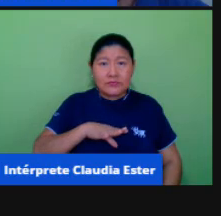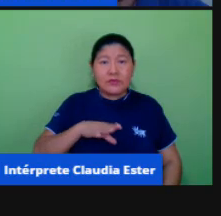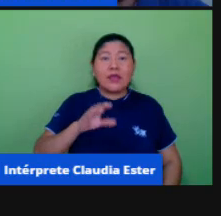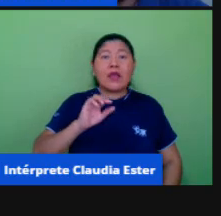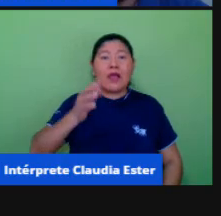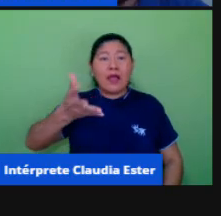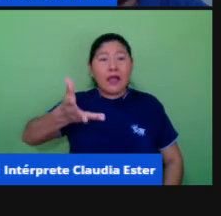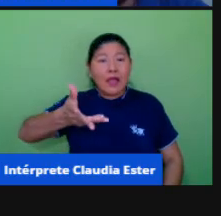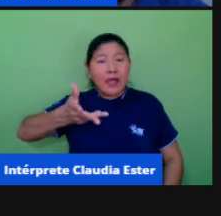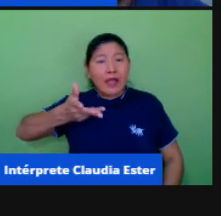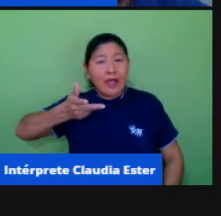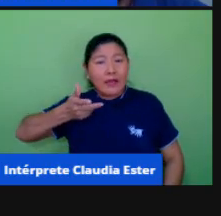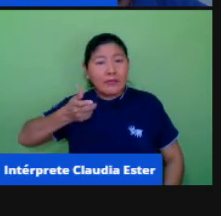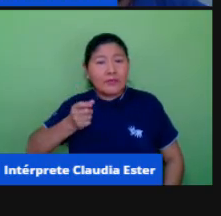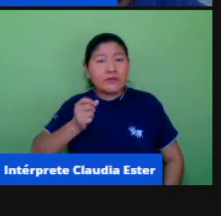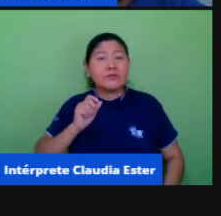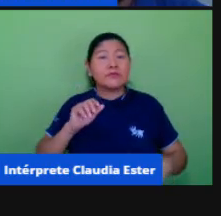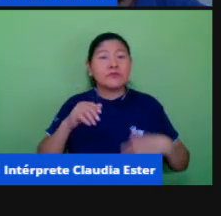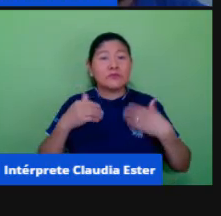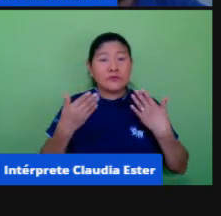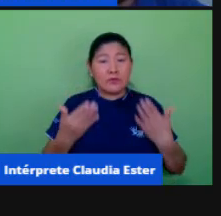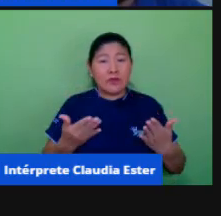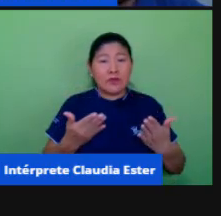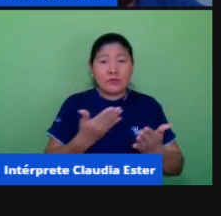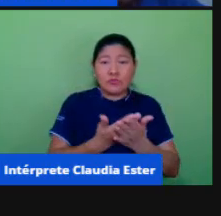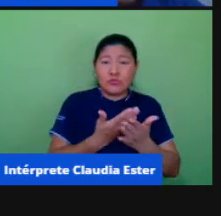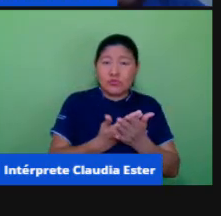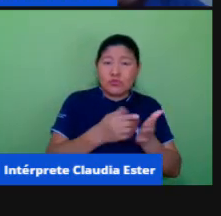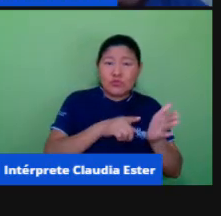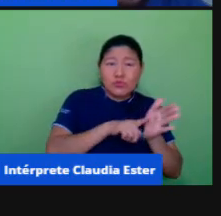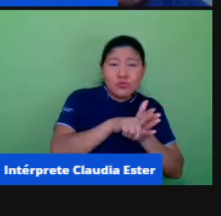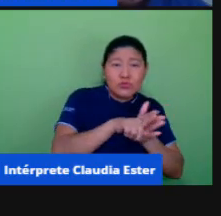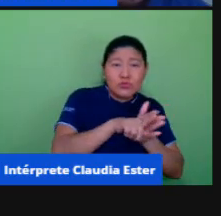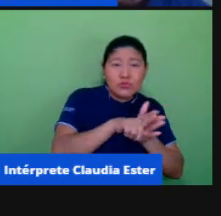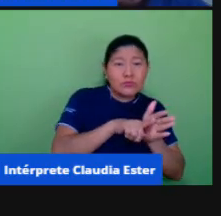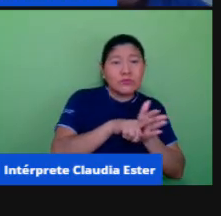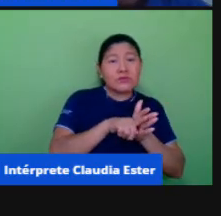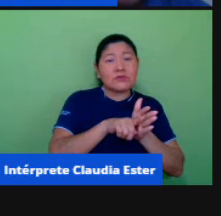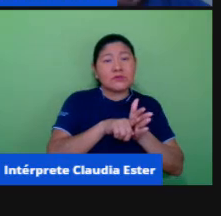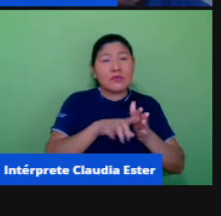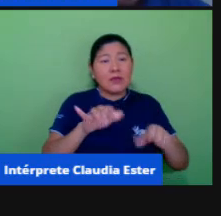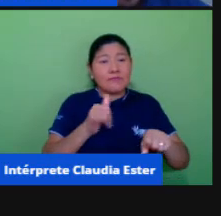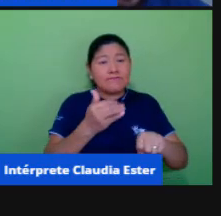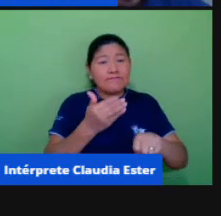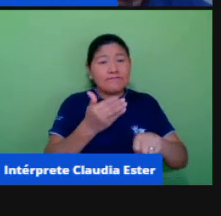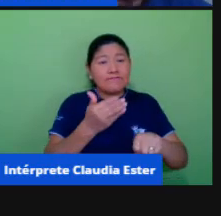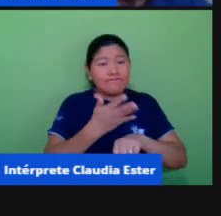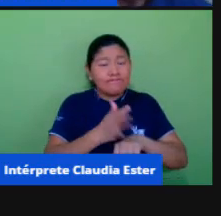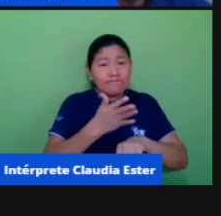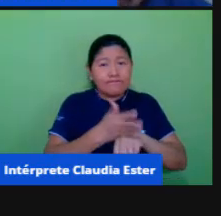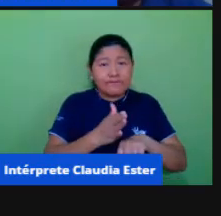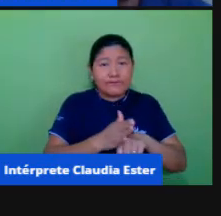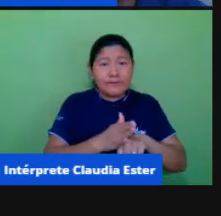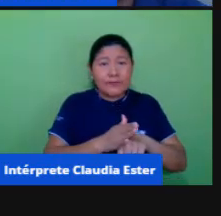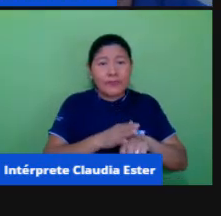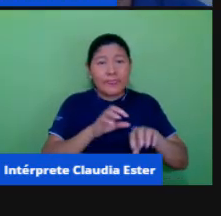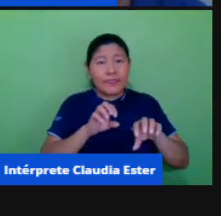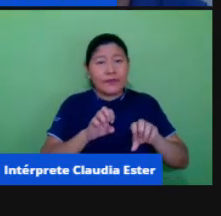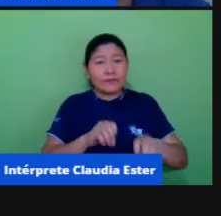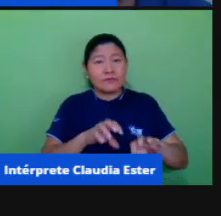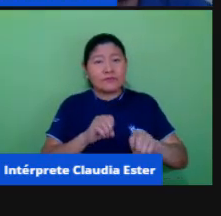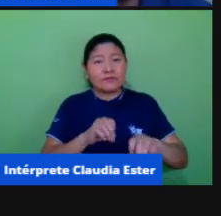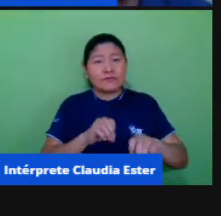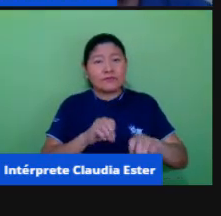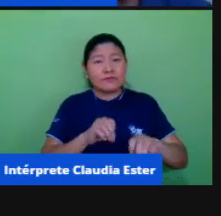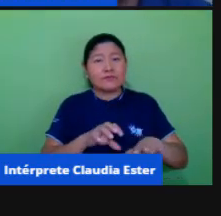estudo e pesquisa. Veja só essa habilidade. Ensino fundamental, oitavo e nono,